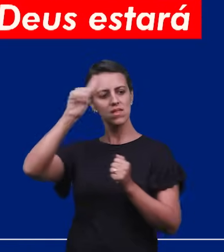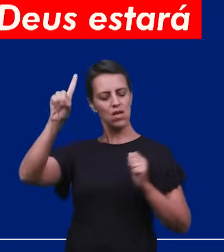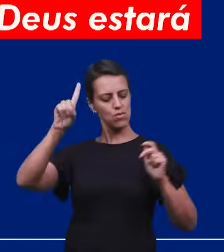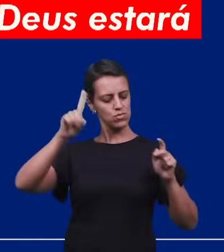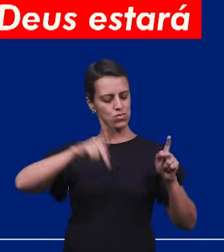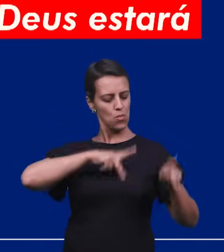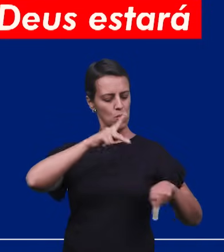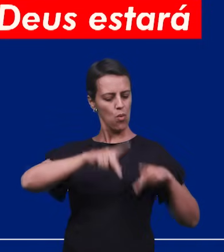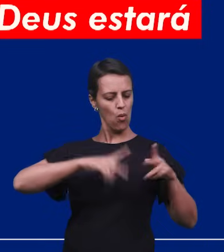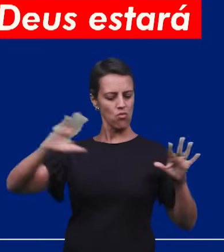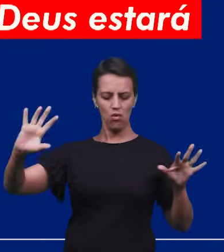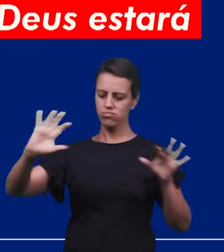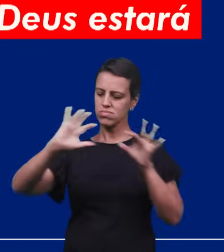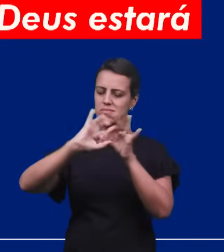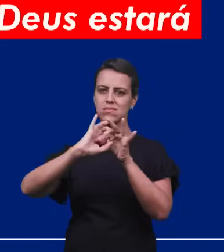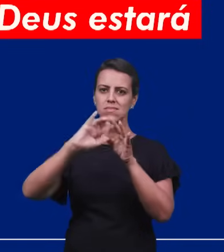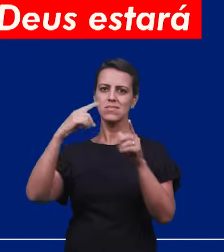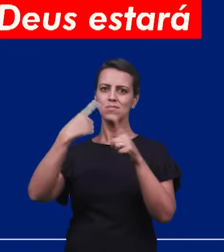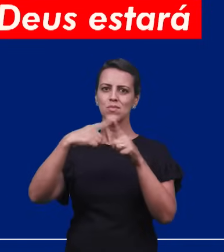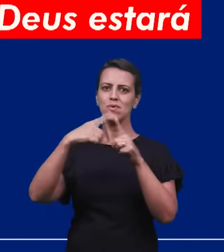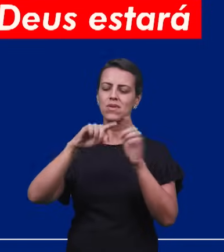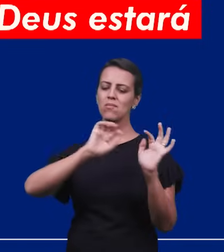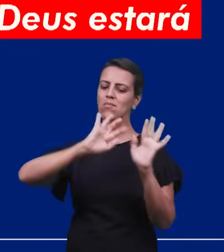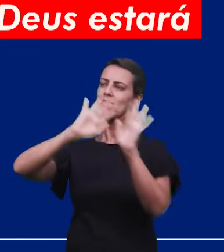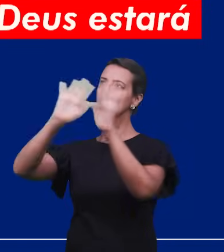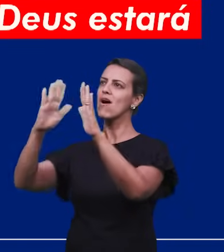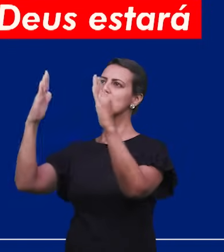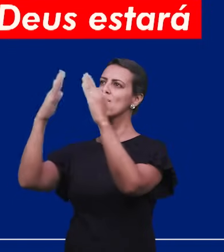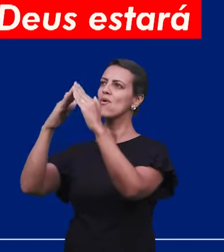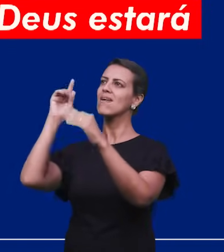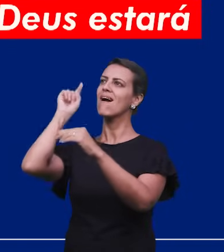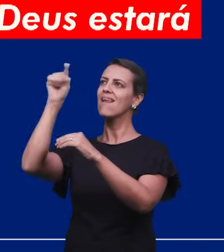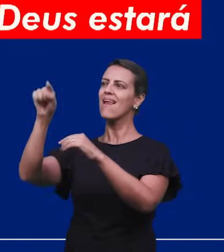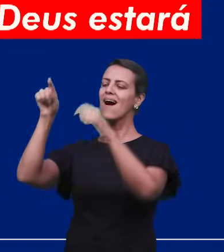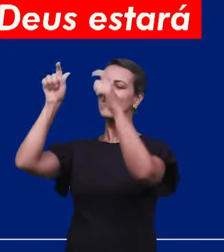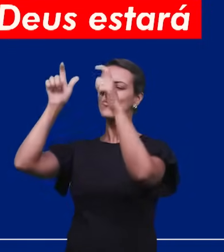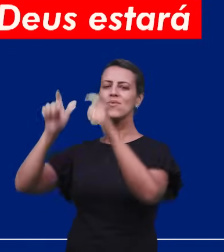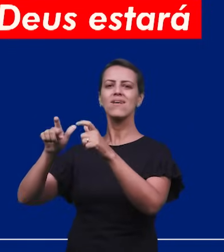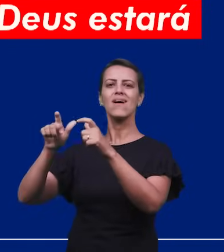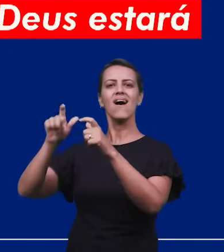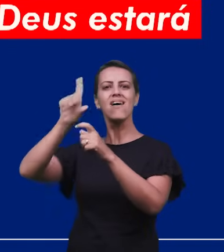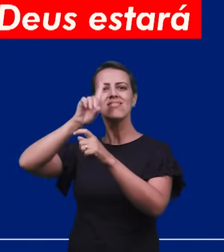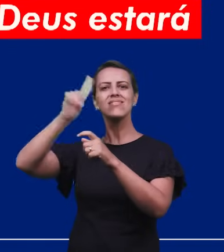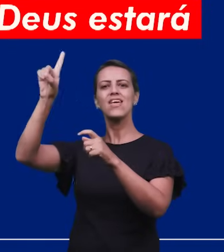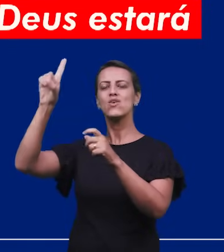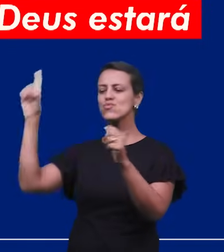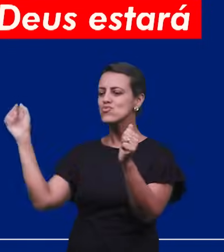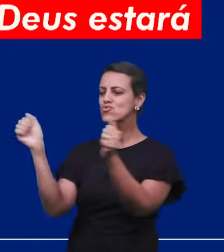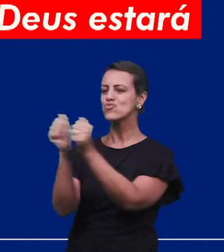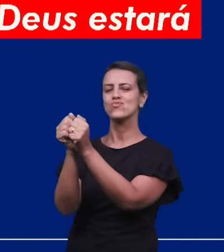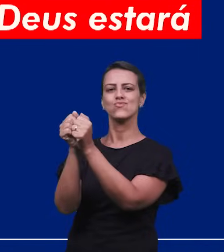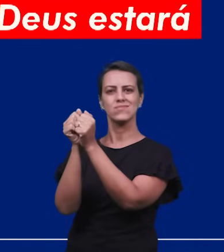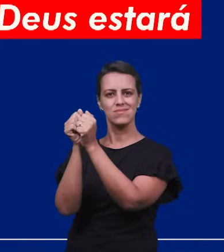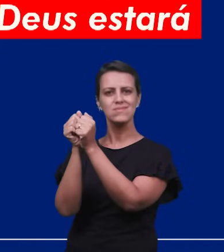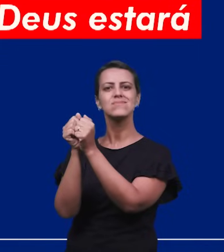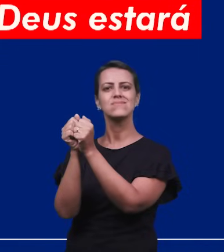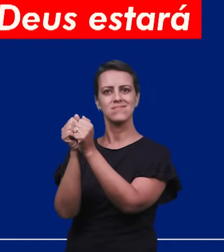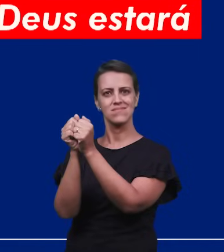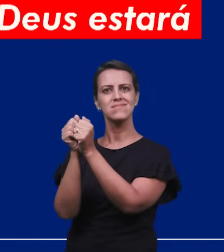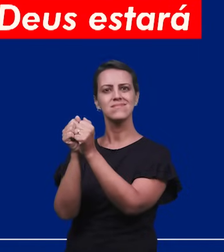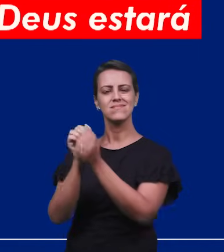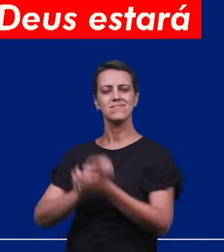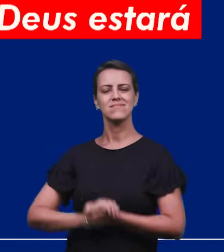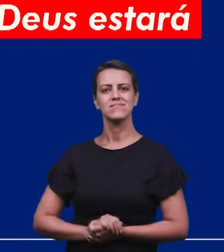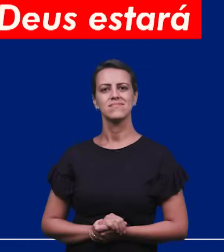pois com eles habitará e eles serão o seu povo, e o mesmo Deus estará com eles e será